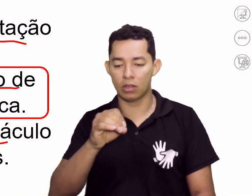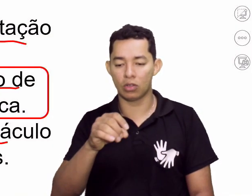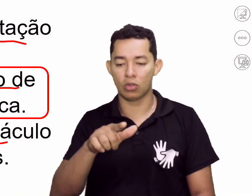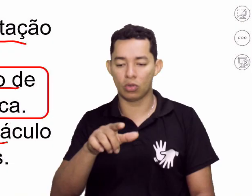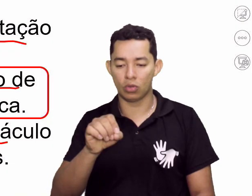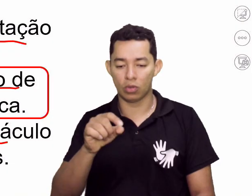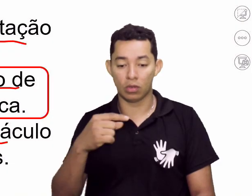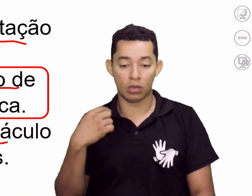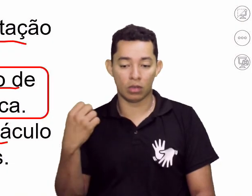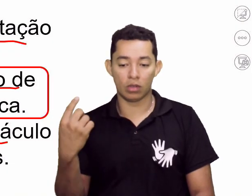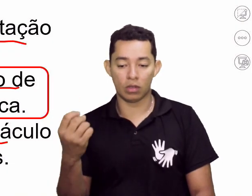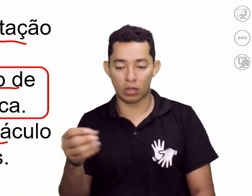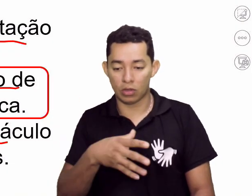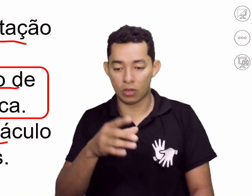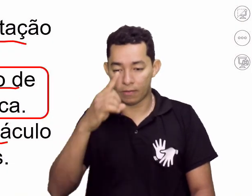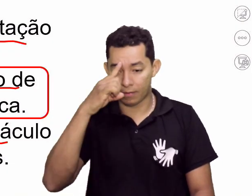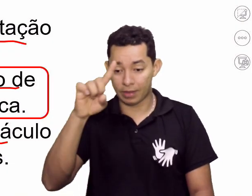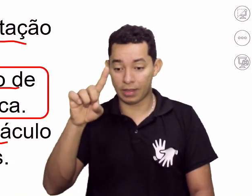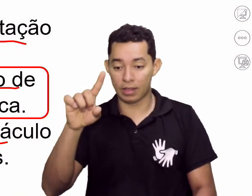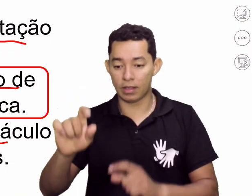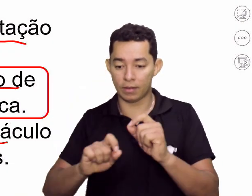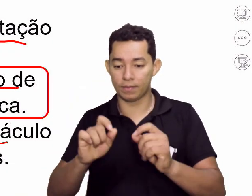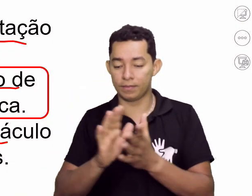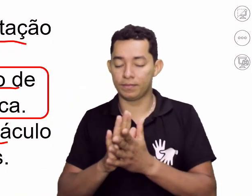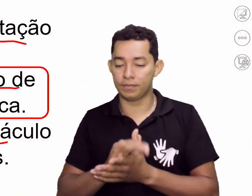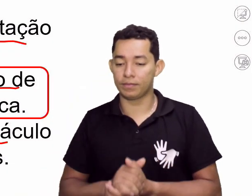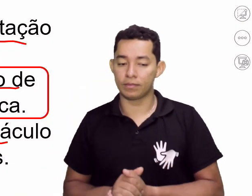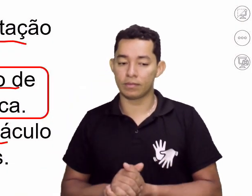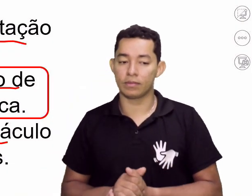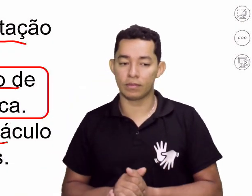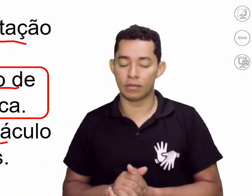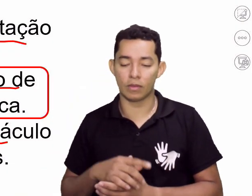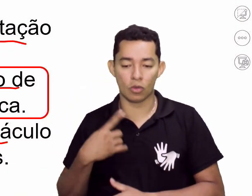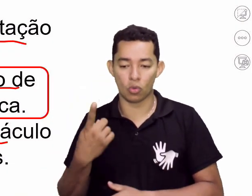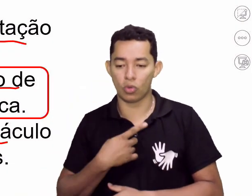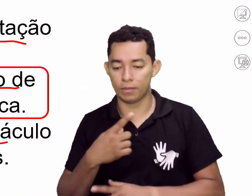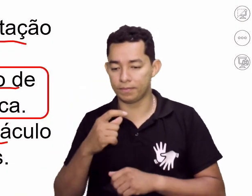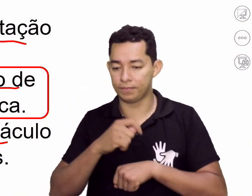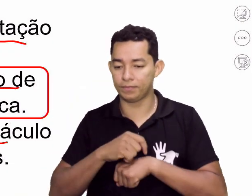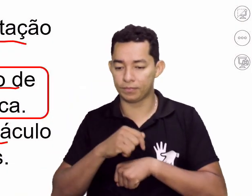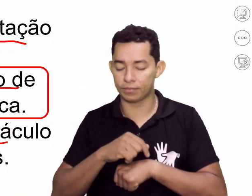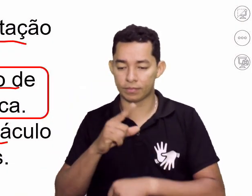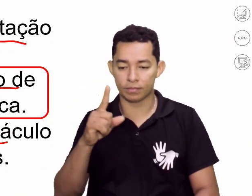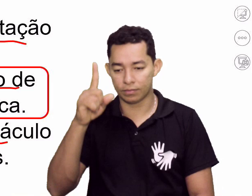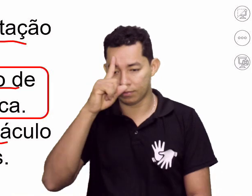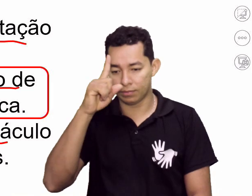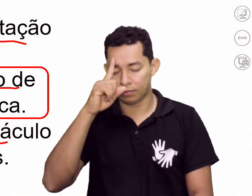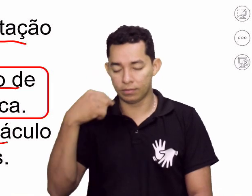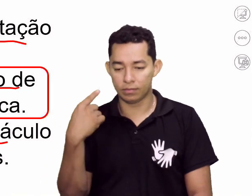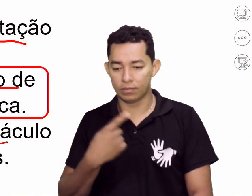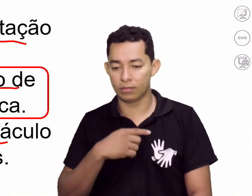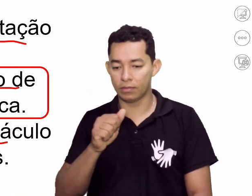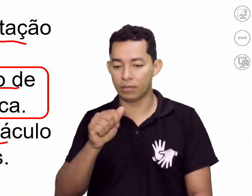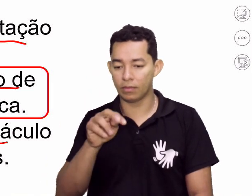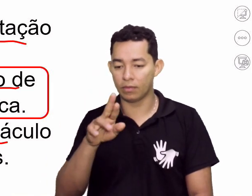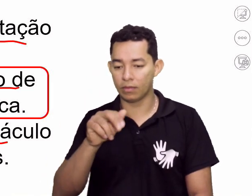nova ideia aí contemporânea dos nossos tempos, do nosso dia a dia, na nossa